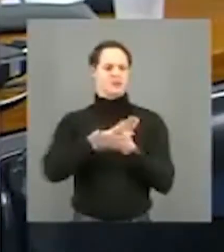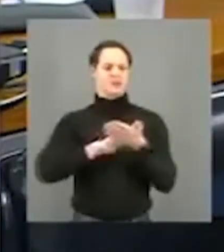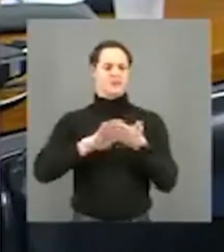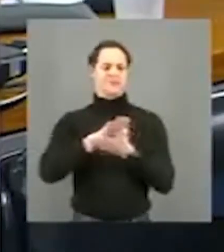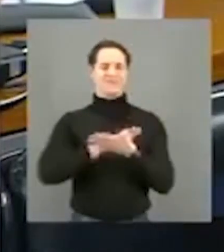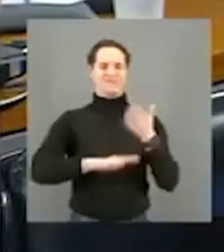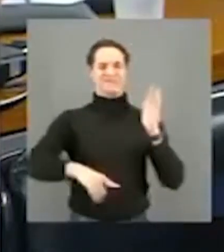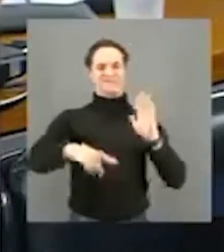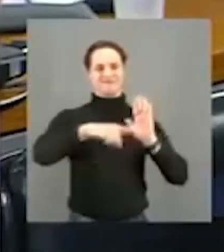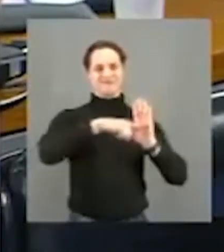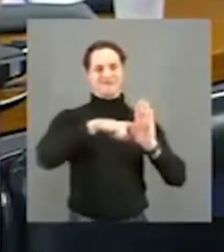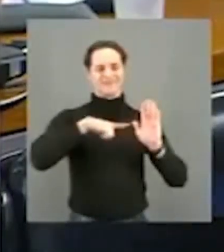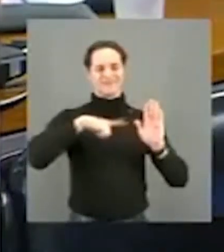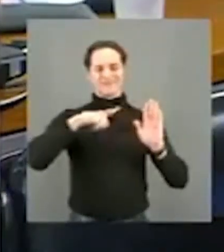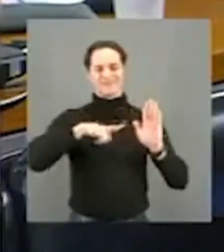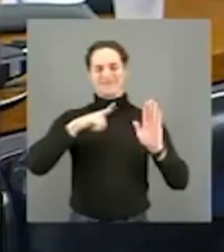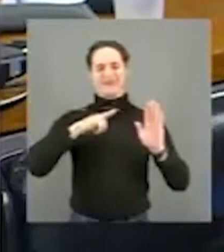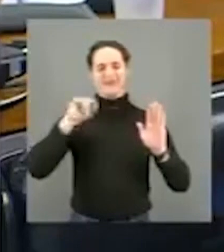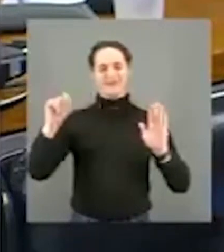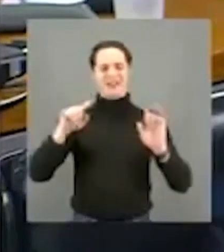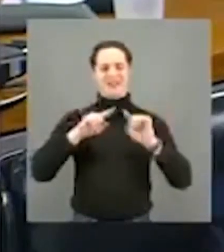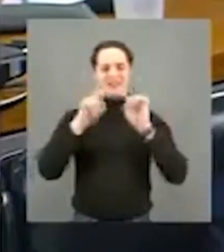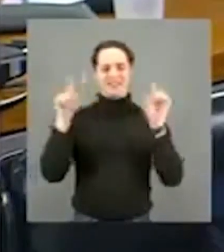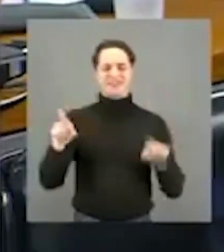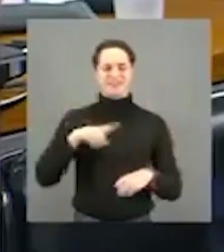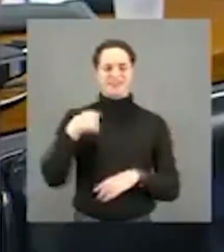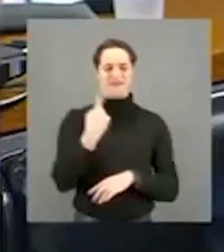de resposta do depoente e algumas coisas